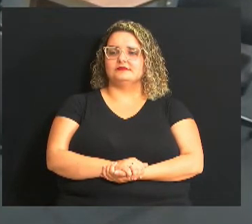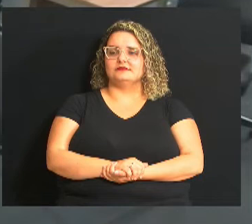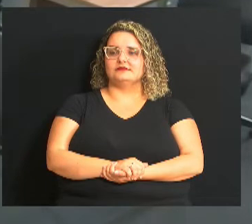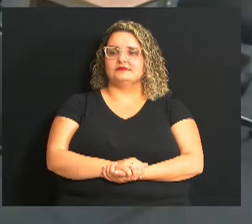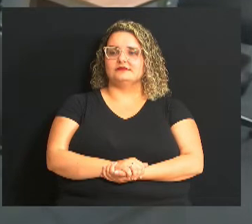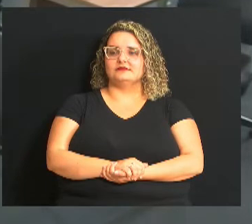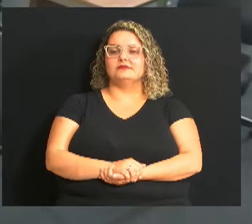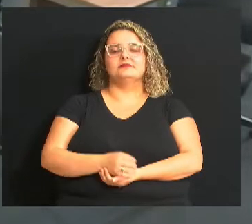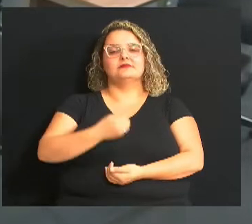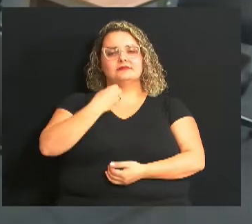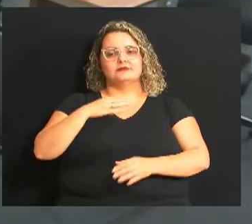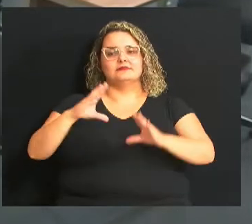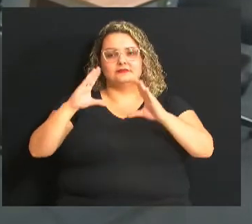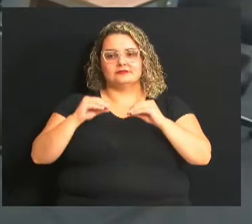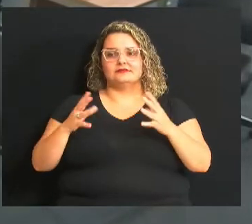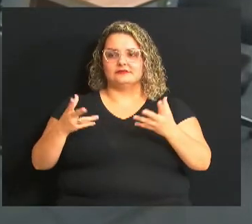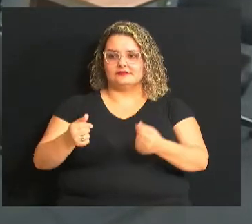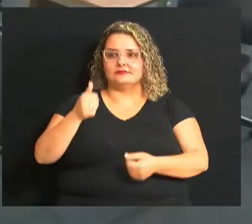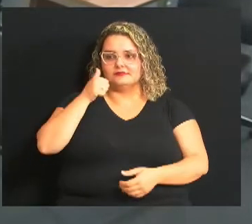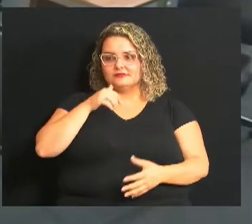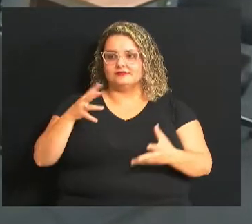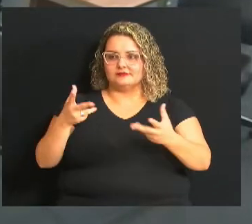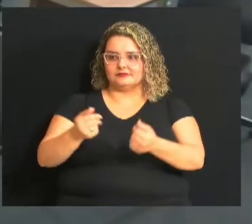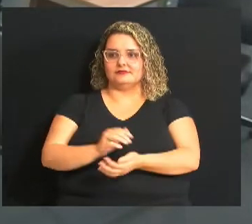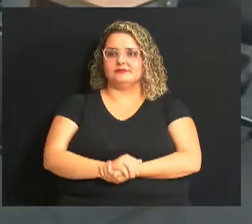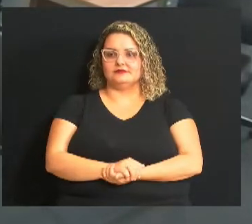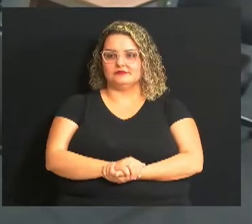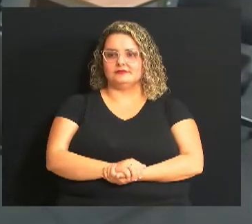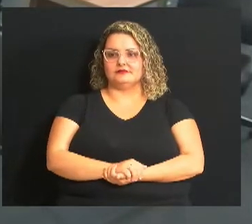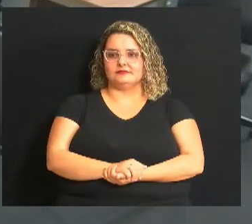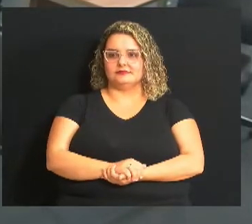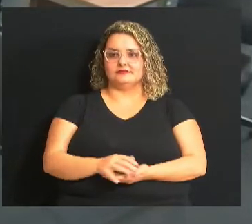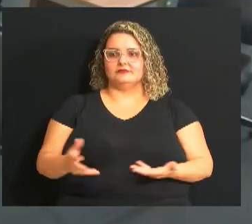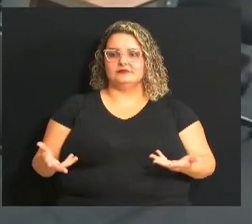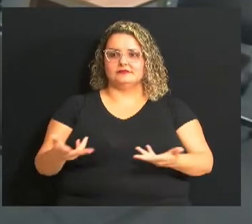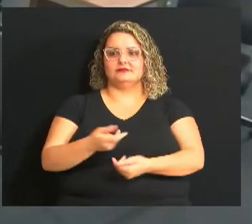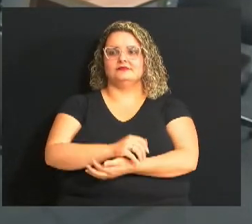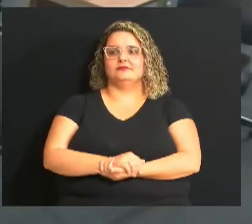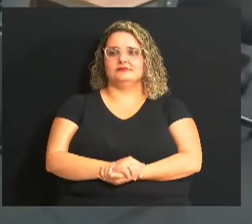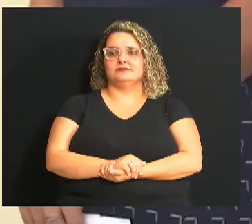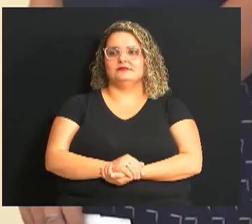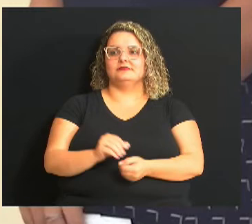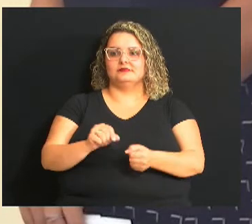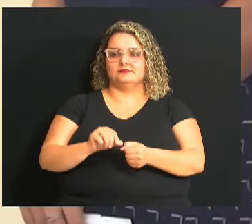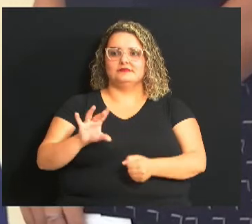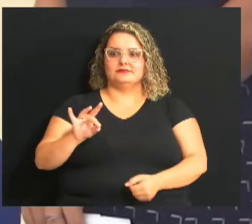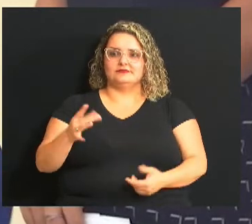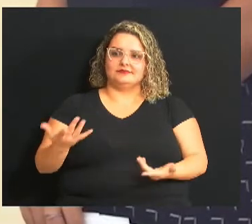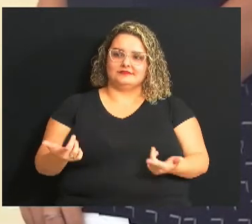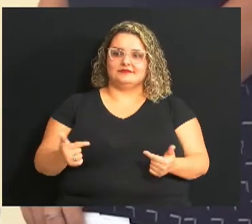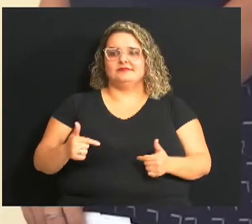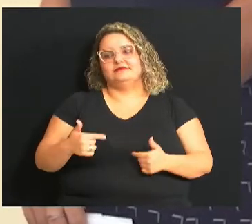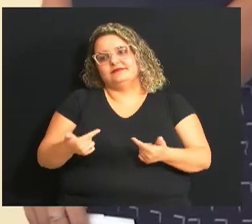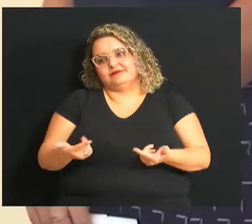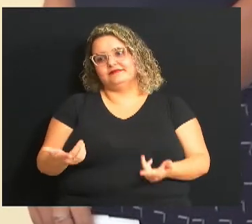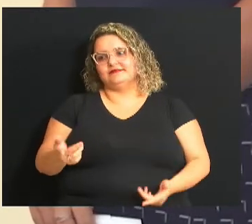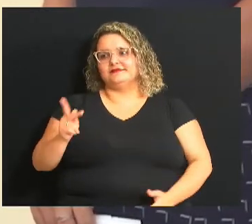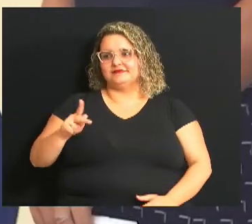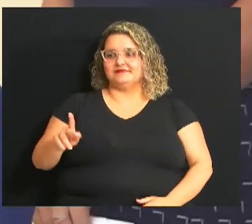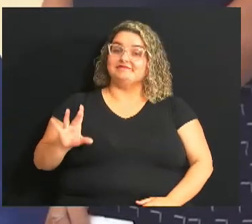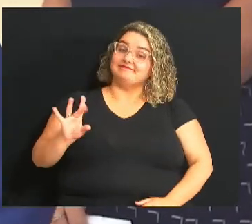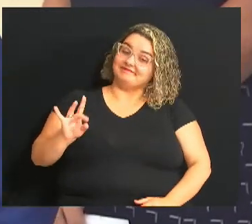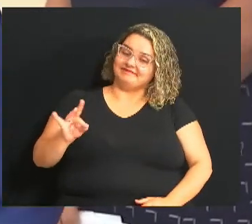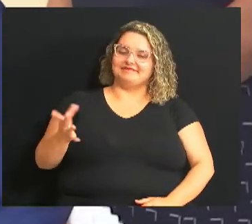Boa noite a todos, todas. Tinha feito uma colinha, mas fica chato, né, professor, trazer cola.